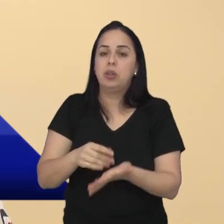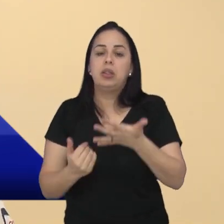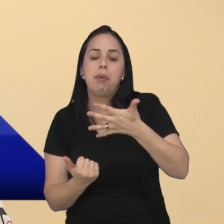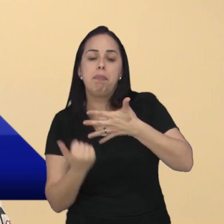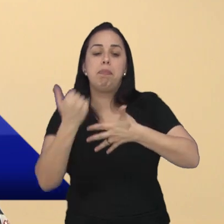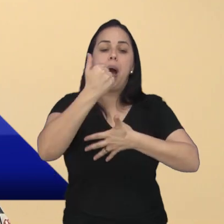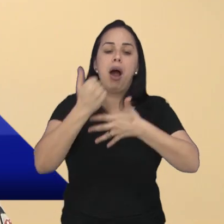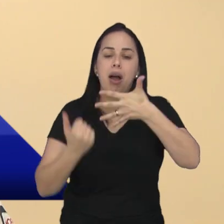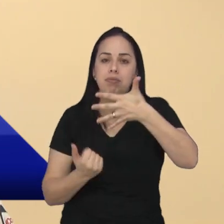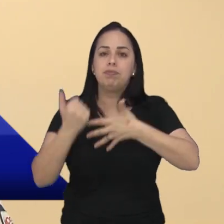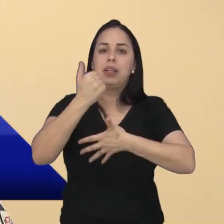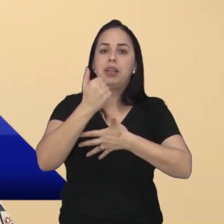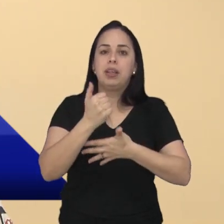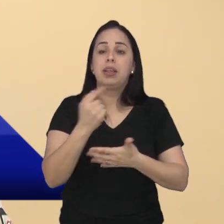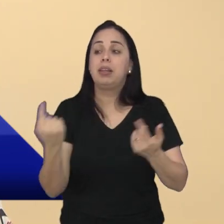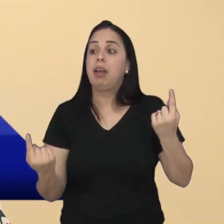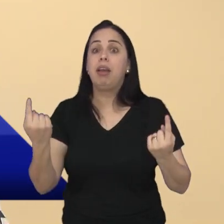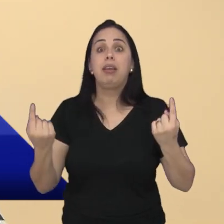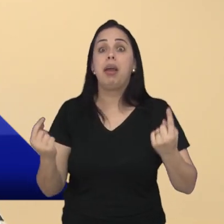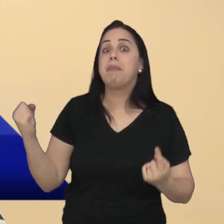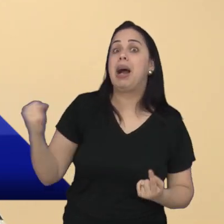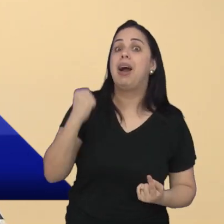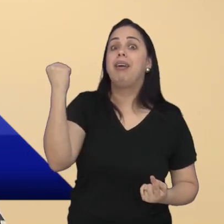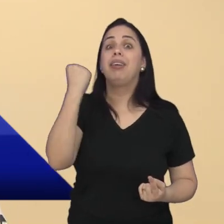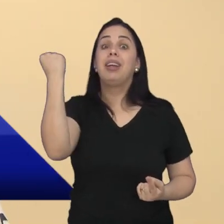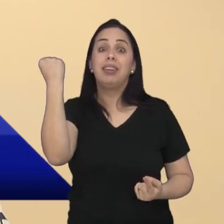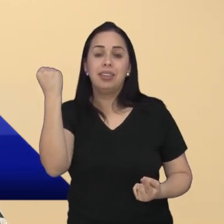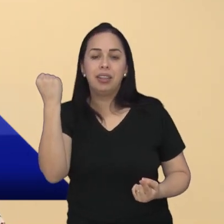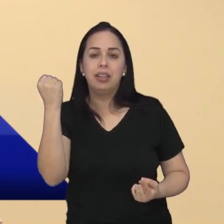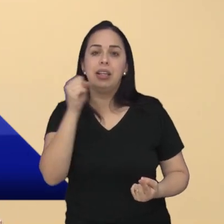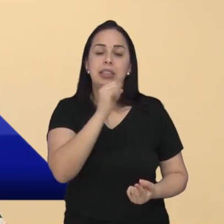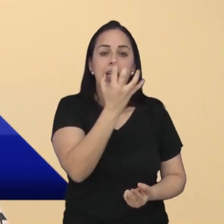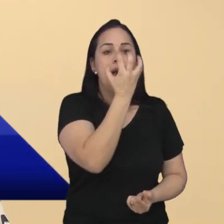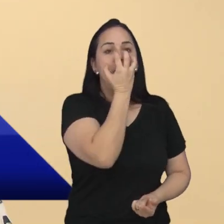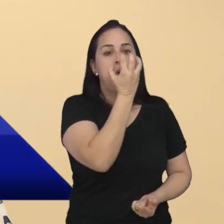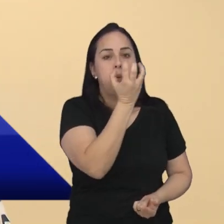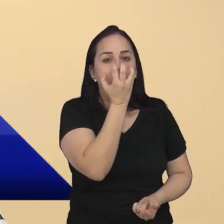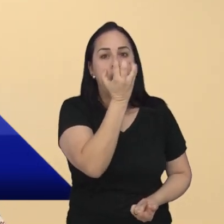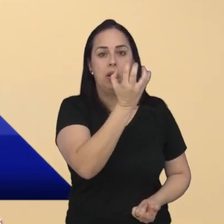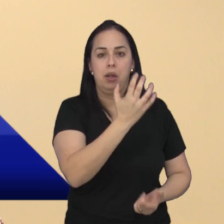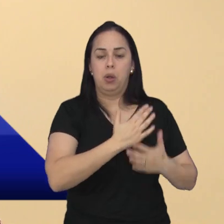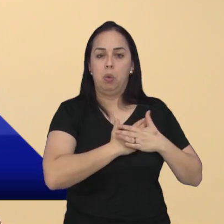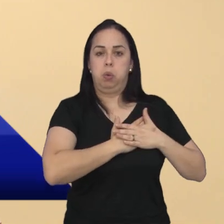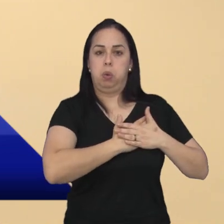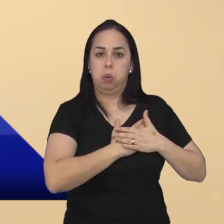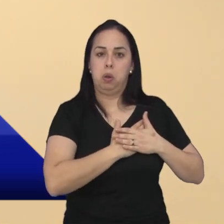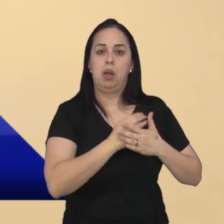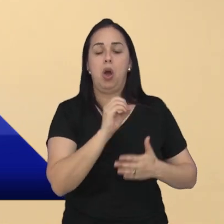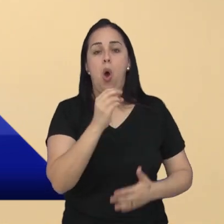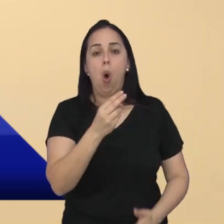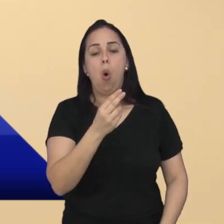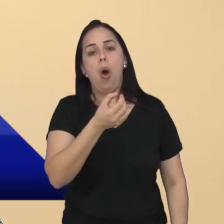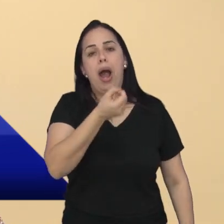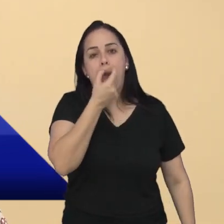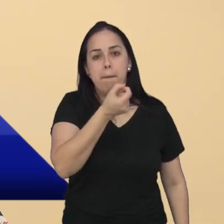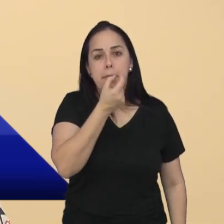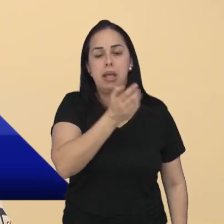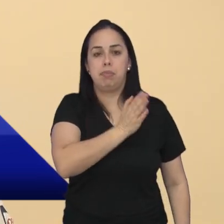daquele que necessita. Aquele ente que já foi embora, a gente, né, sempre vai ter os sentimentos, mas que fica um pedacinho dele